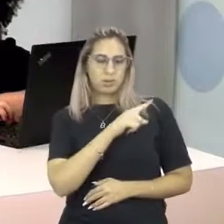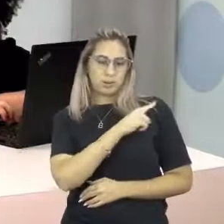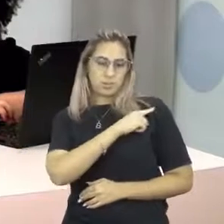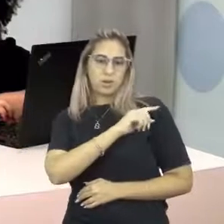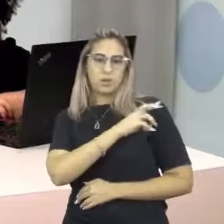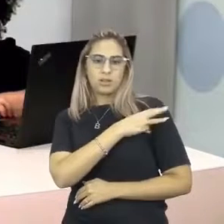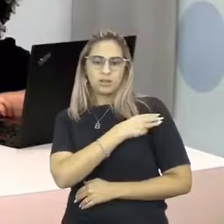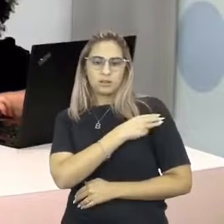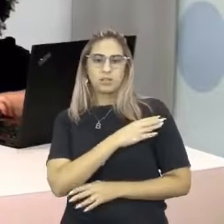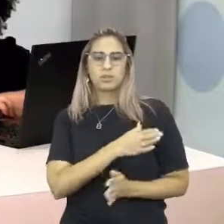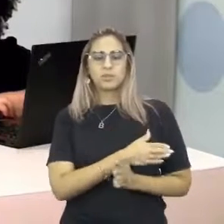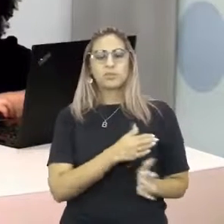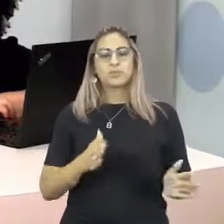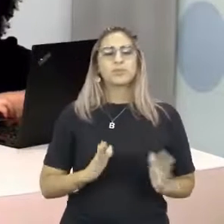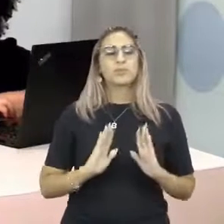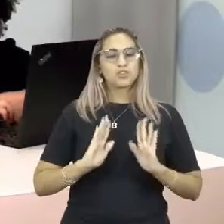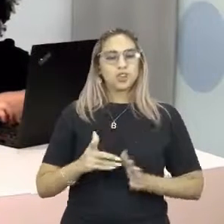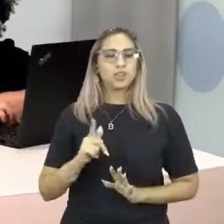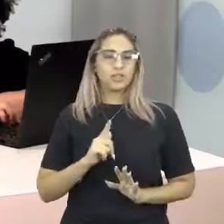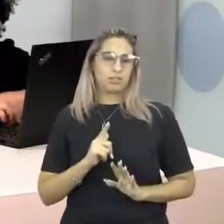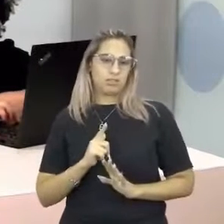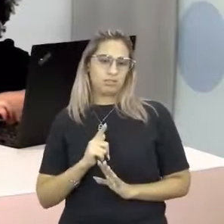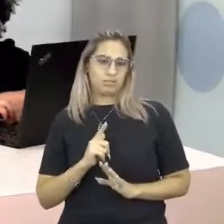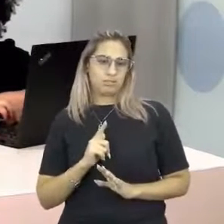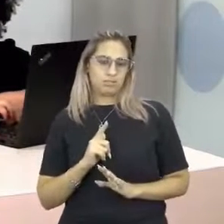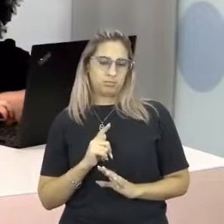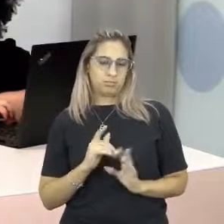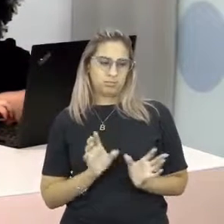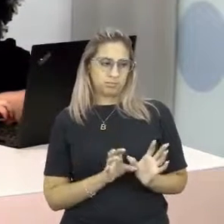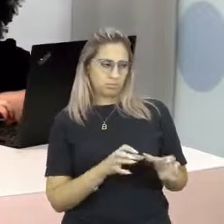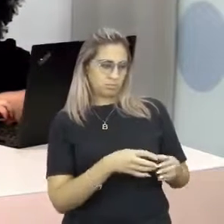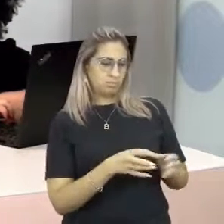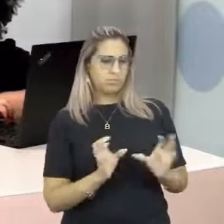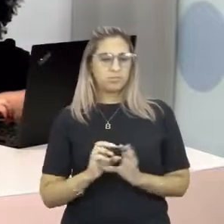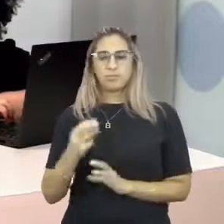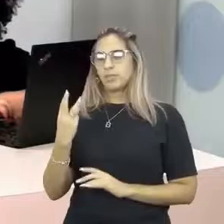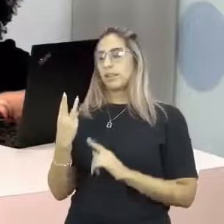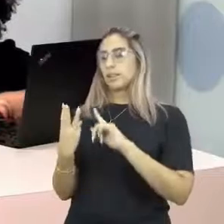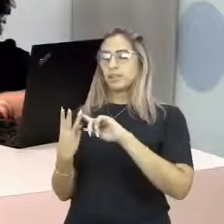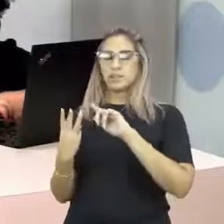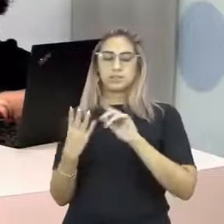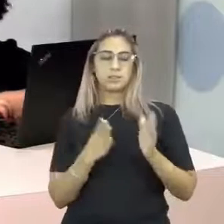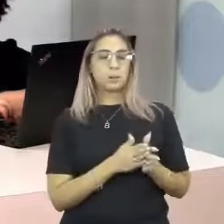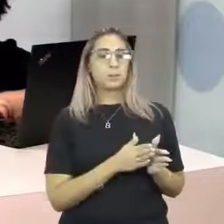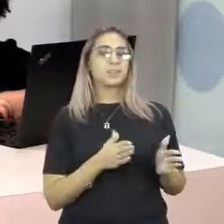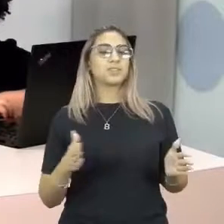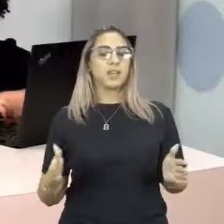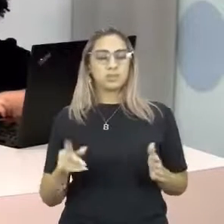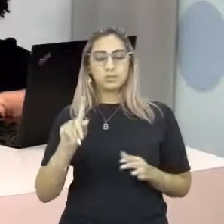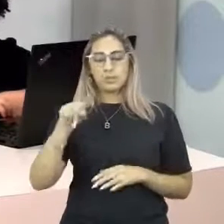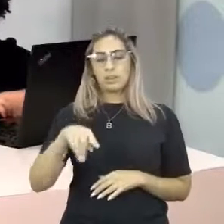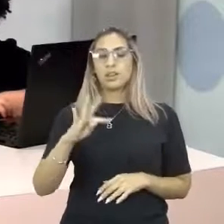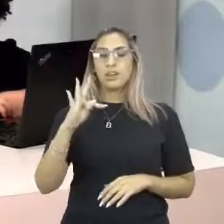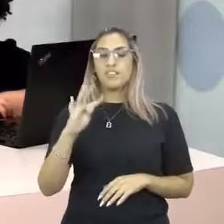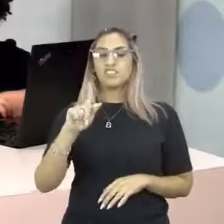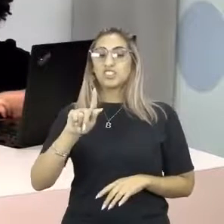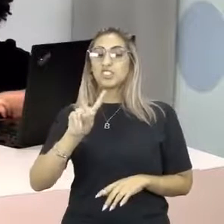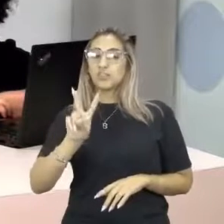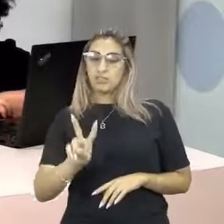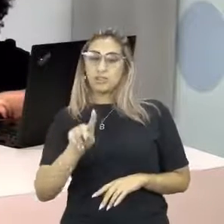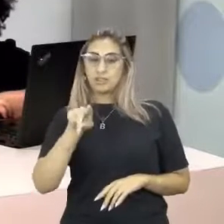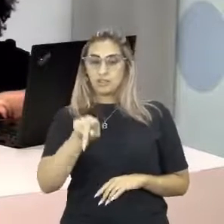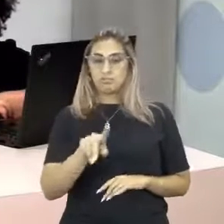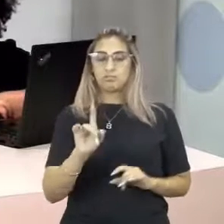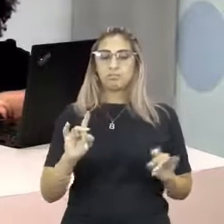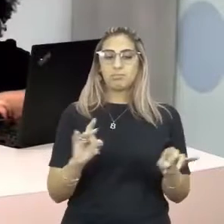iniciais, logo eles atuarão com classes. A gente tem um terceiro processo seletivo, que é o processo da FGV, para o ensino